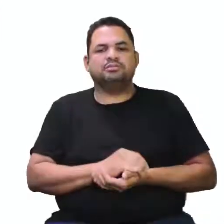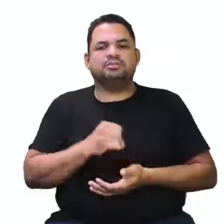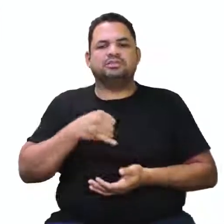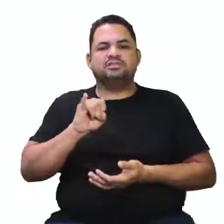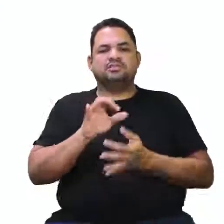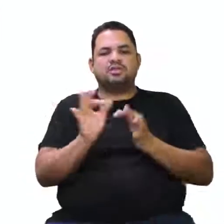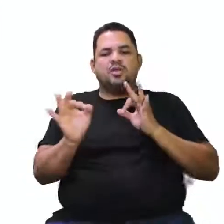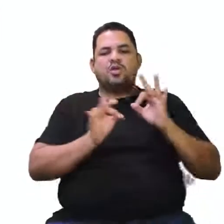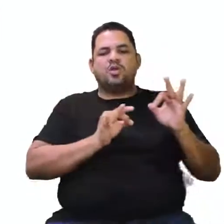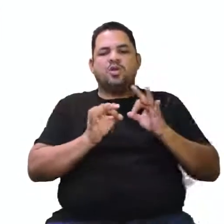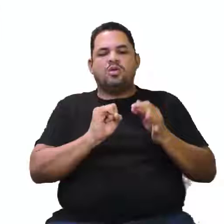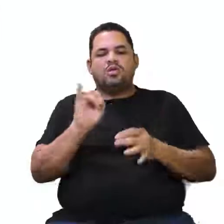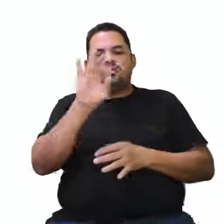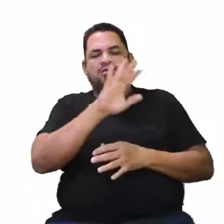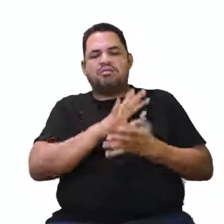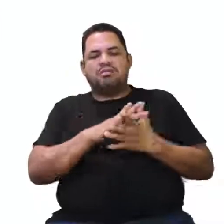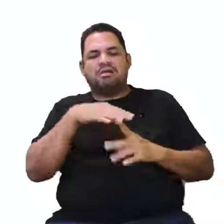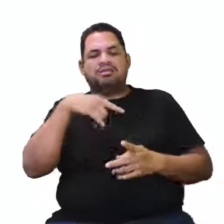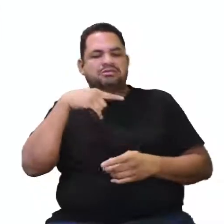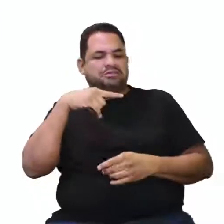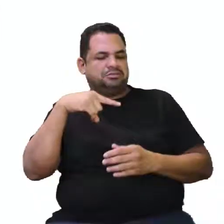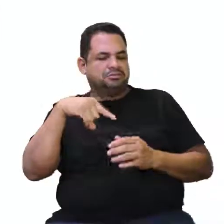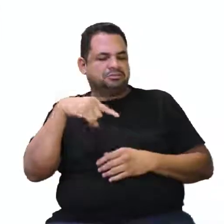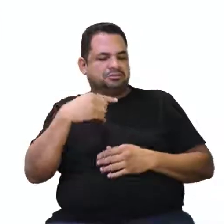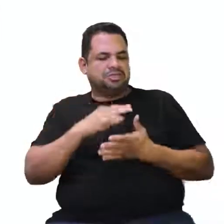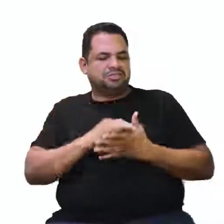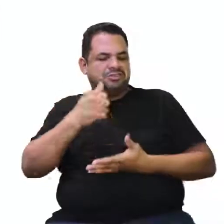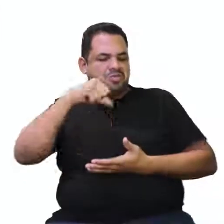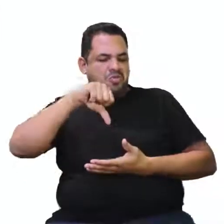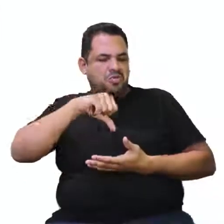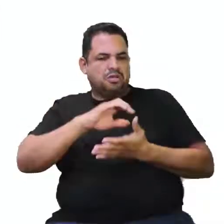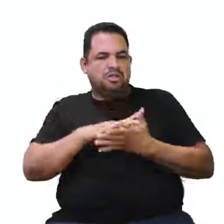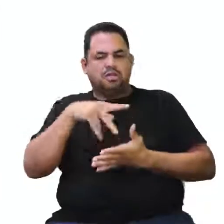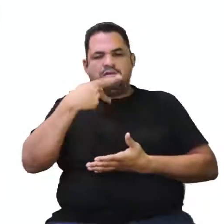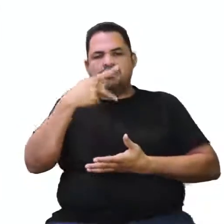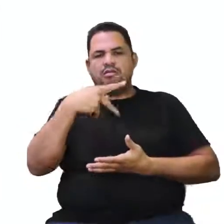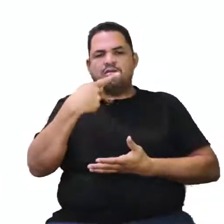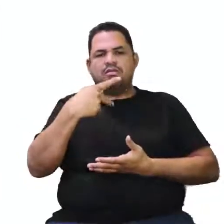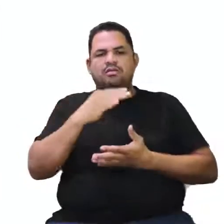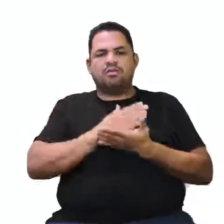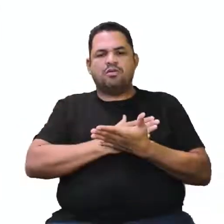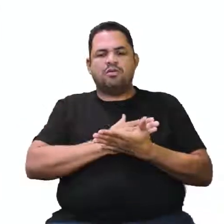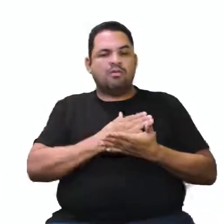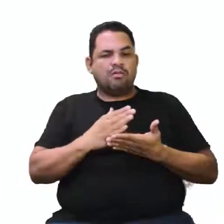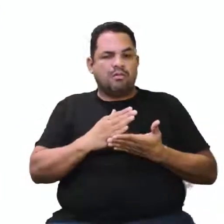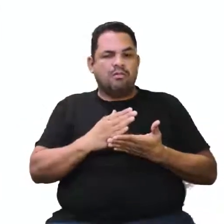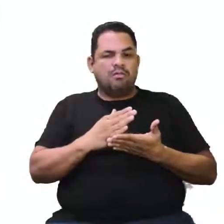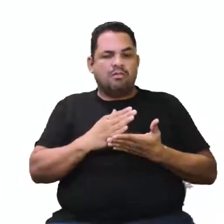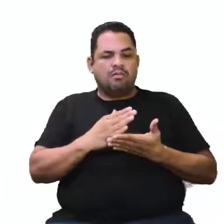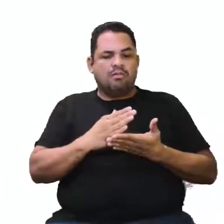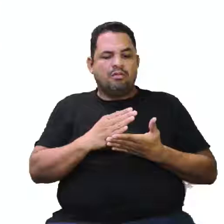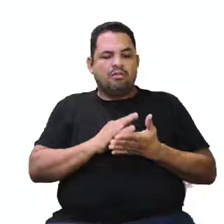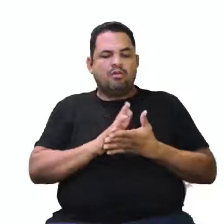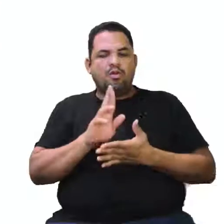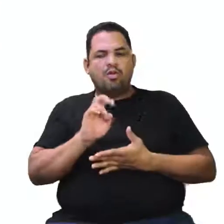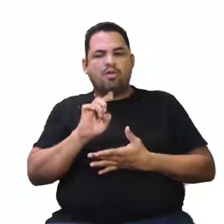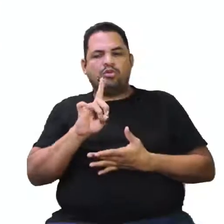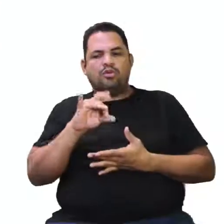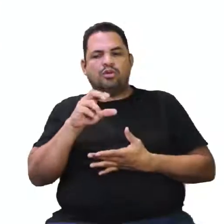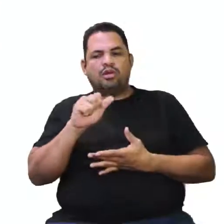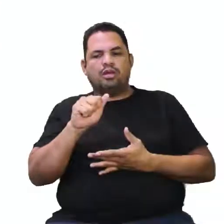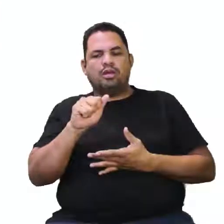você constrói uma imagem negativa, às vezes numa brincadeira, fala. Você começa a rotular